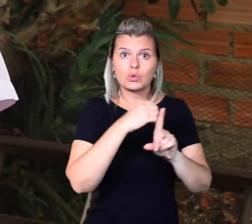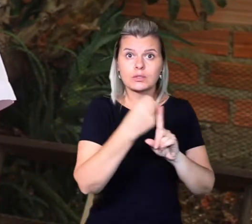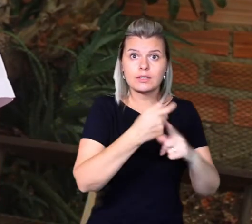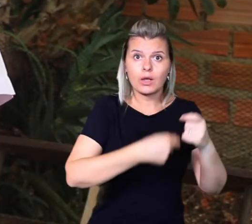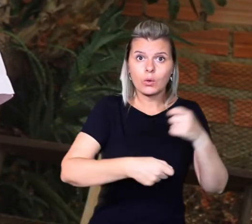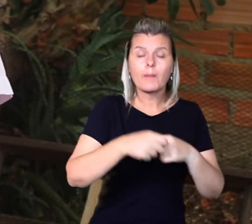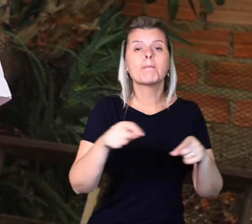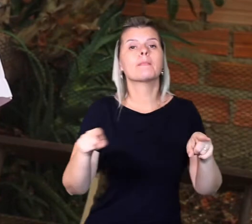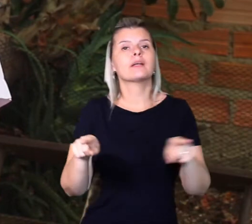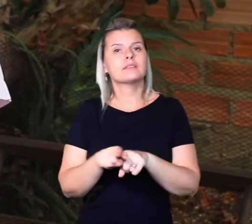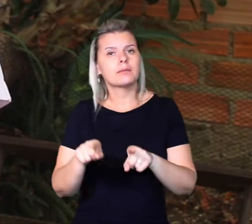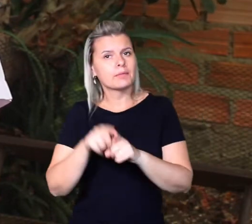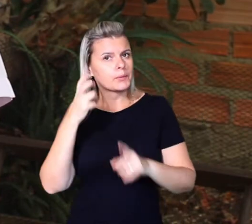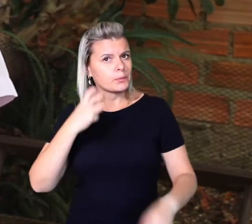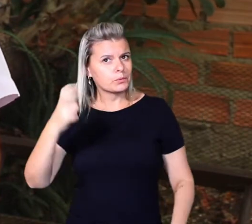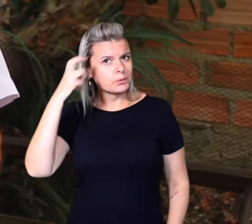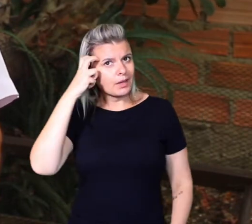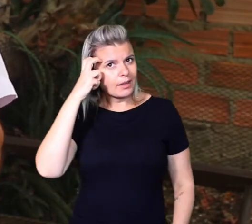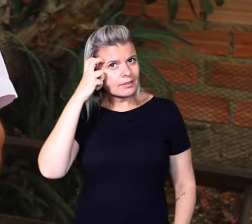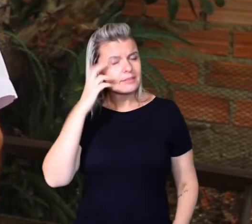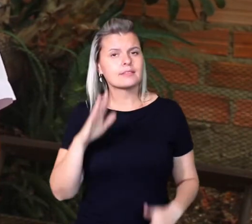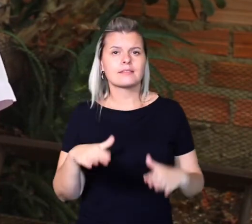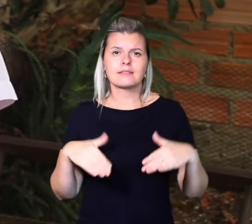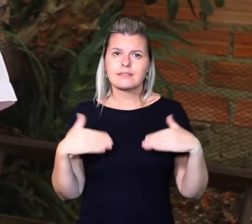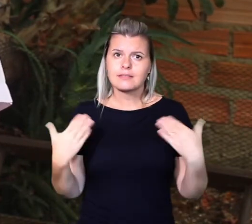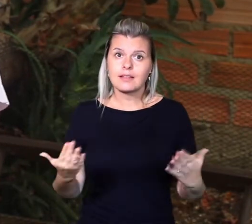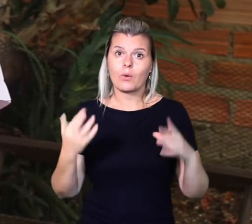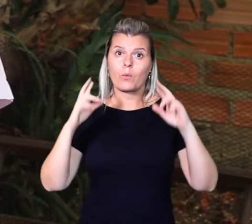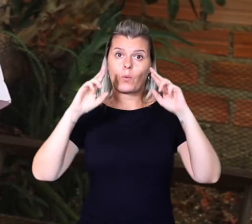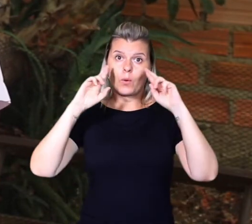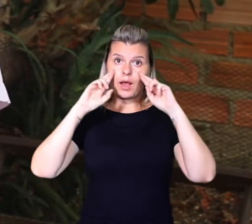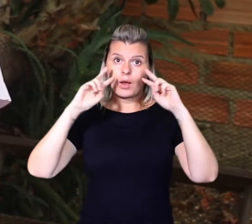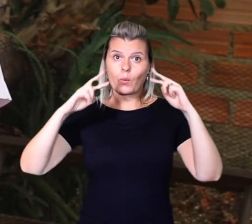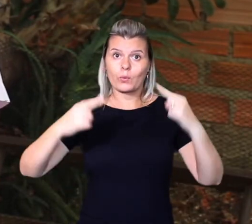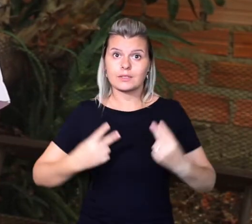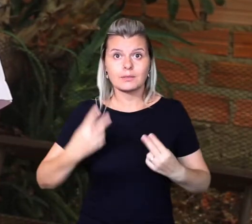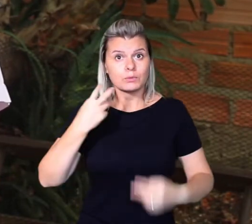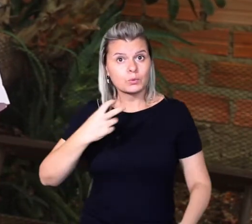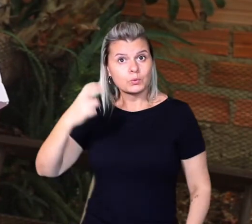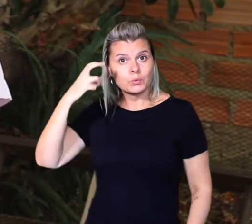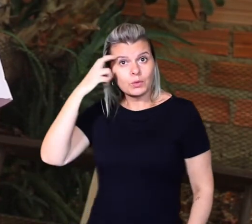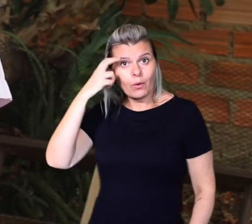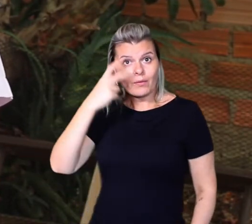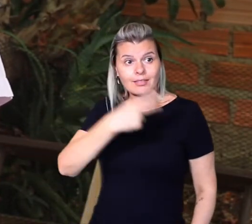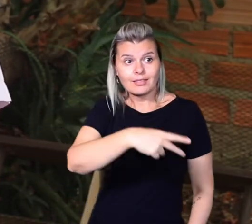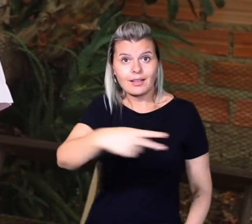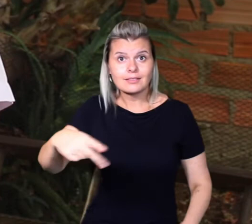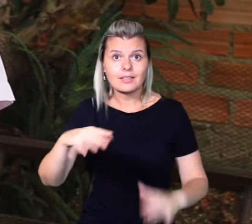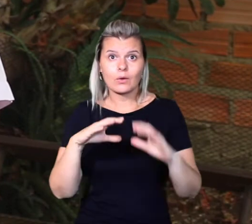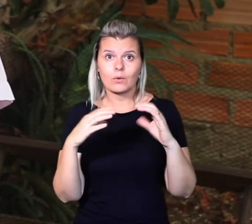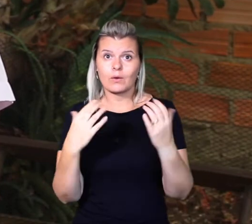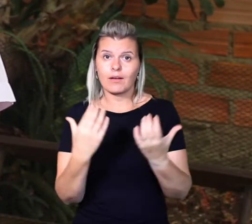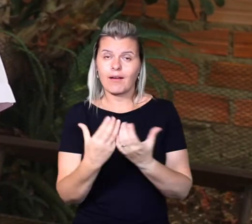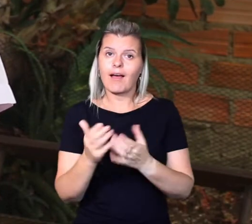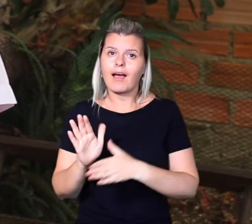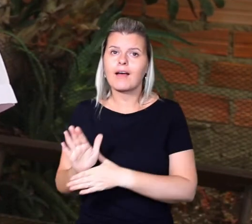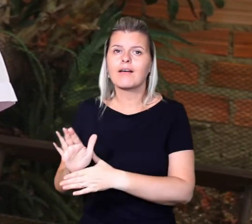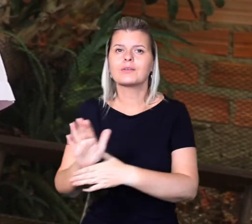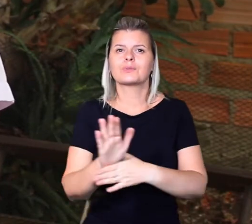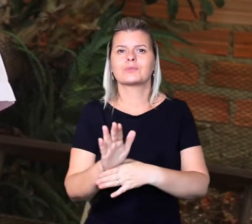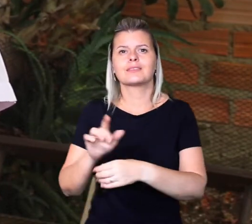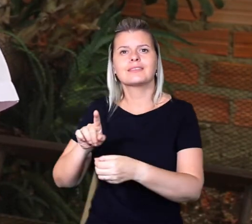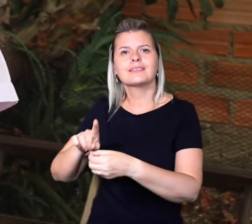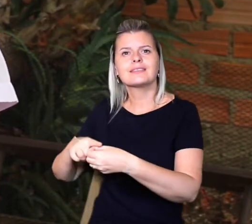econômicos, mas também em termos culturais. Então, o reconhecimento da cultural dessas comunidades também favorece os municípios no sentido